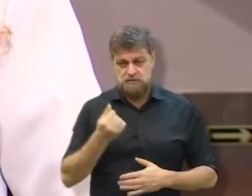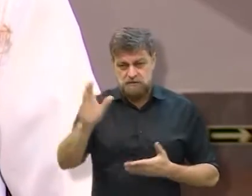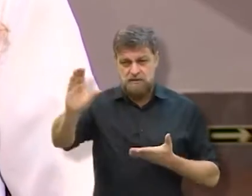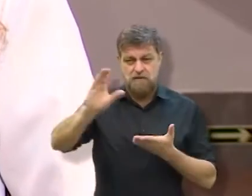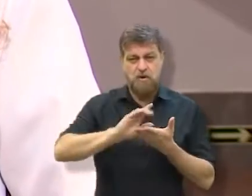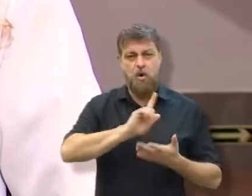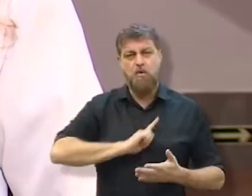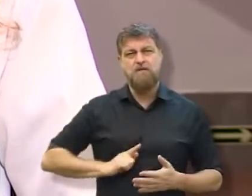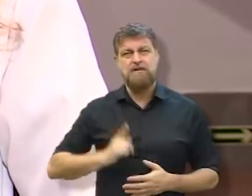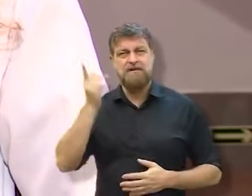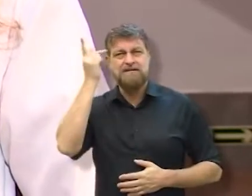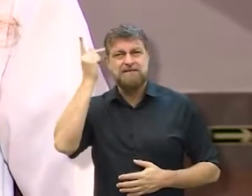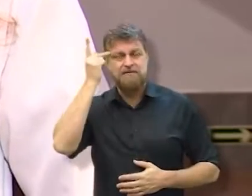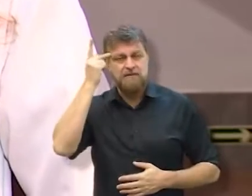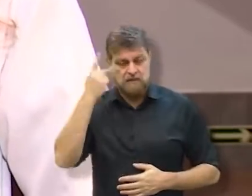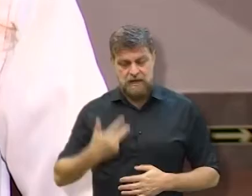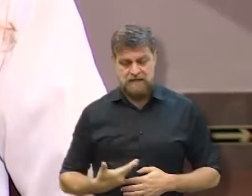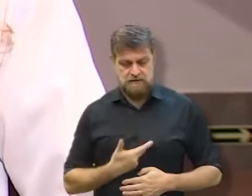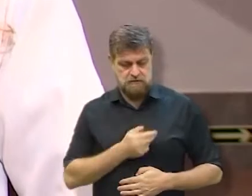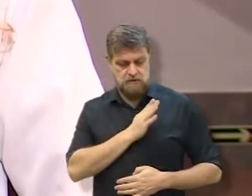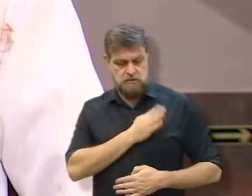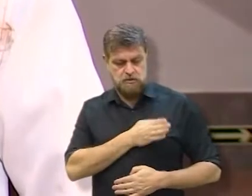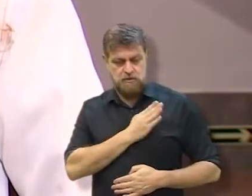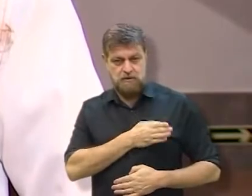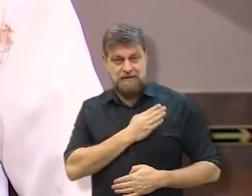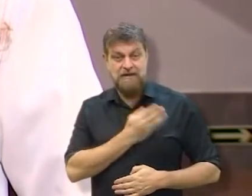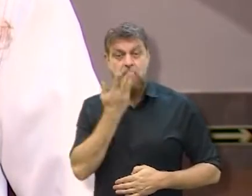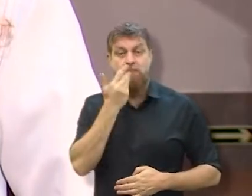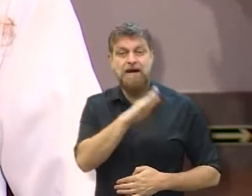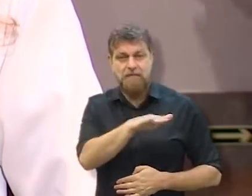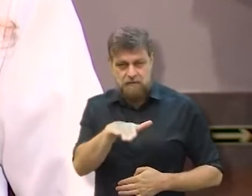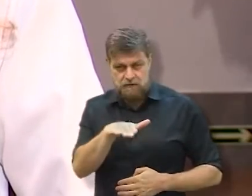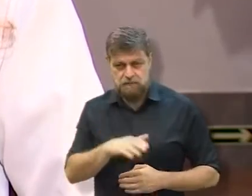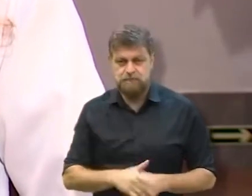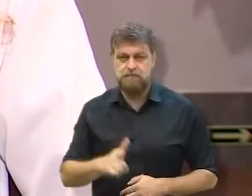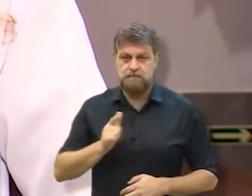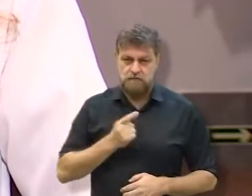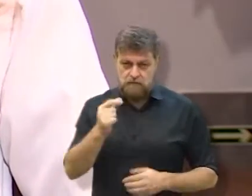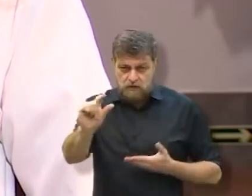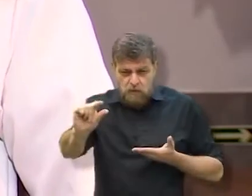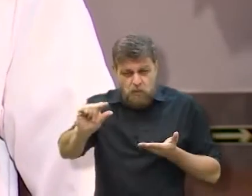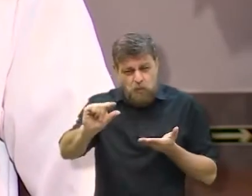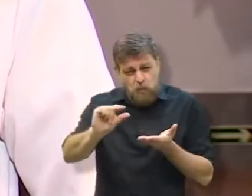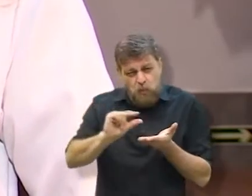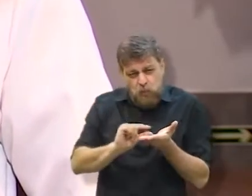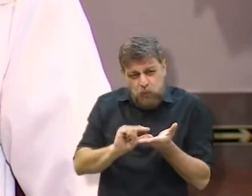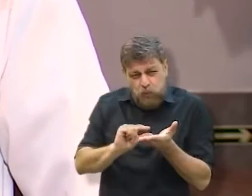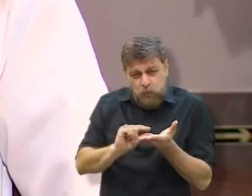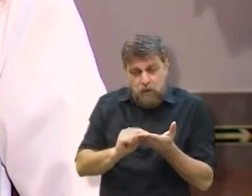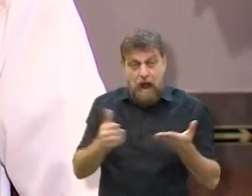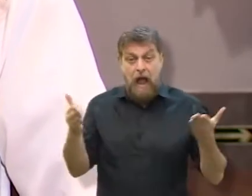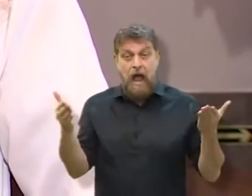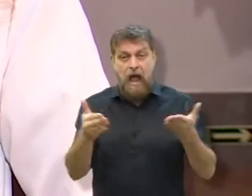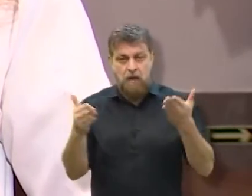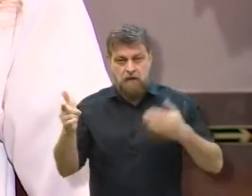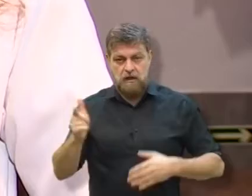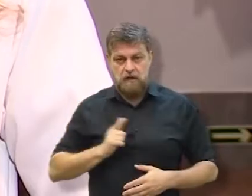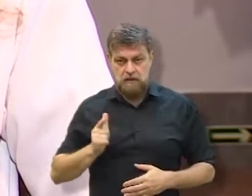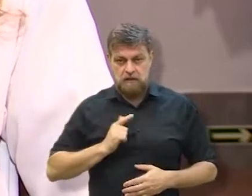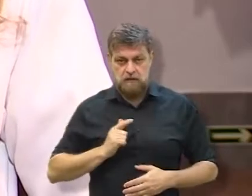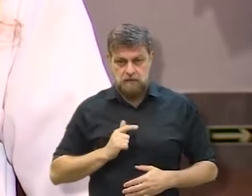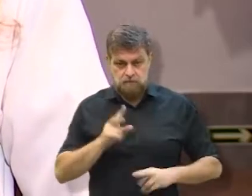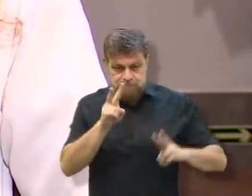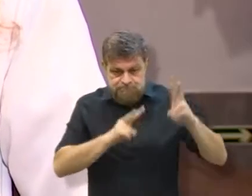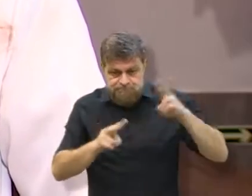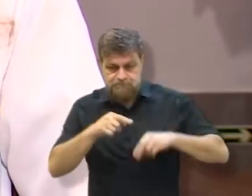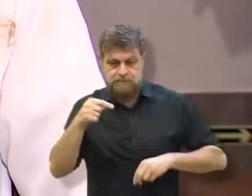recebe uma verba do Estado das cirurgias cardíacas infantis. Então é uma verba menor, né? E agora